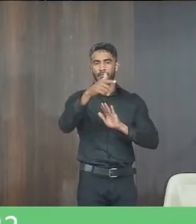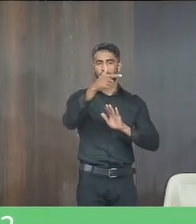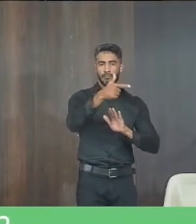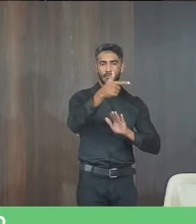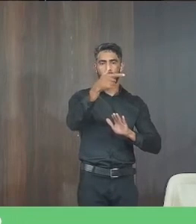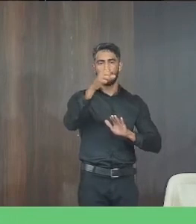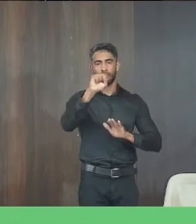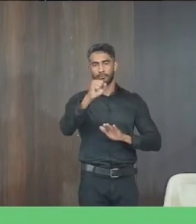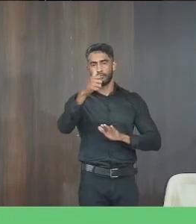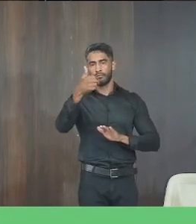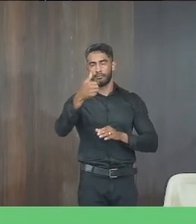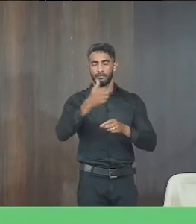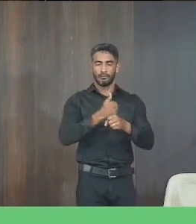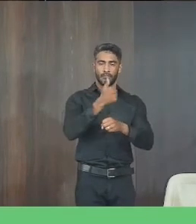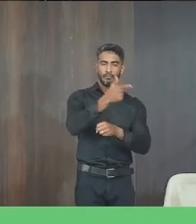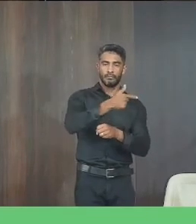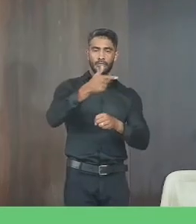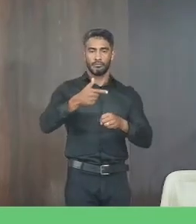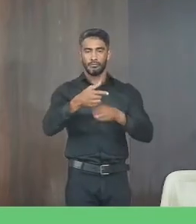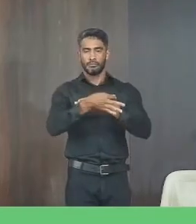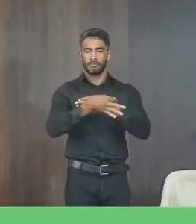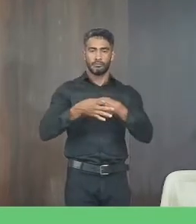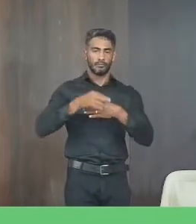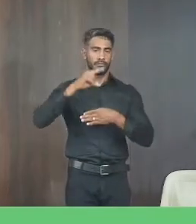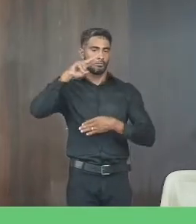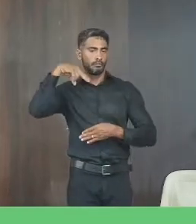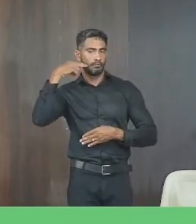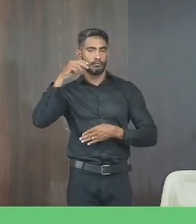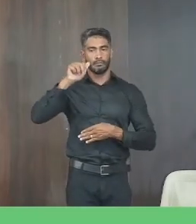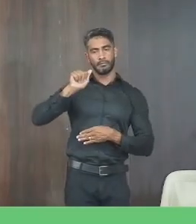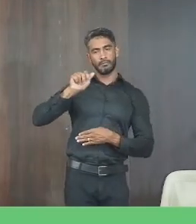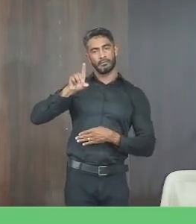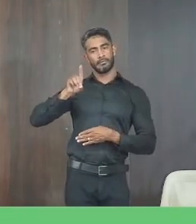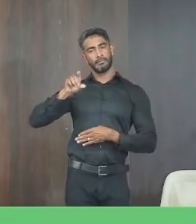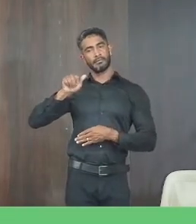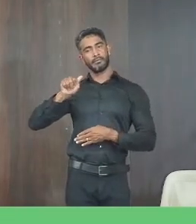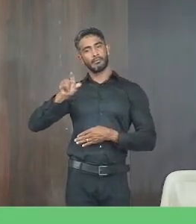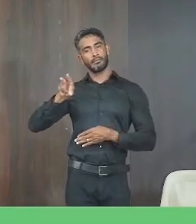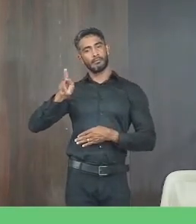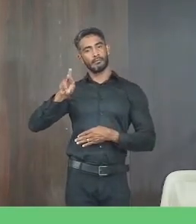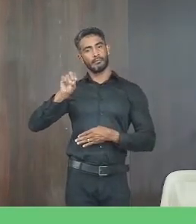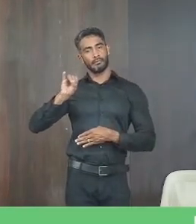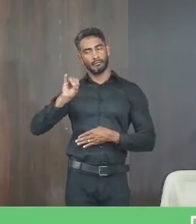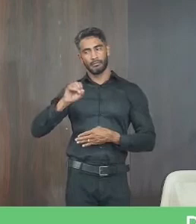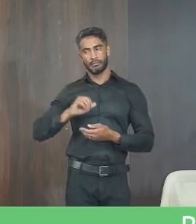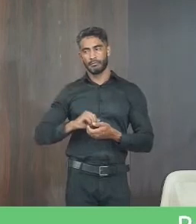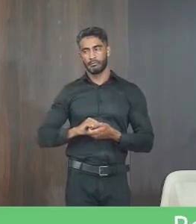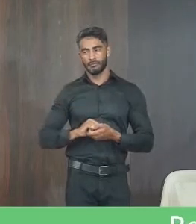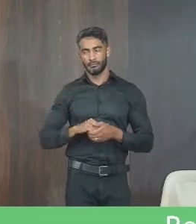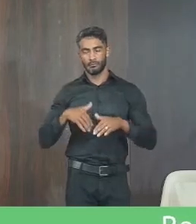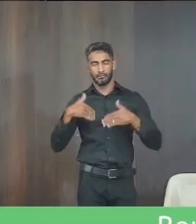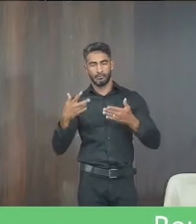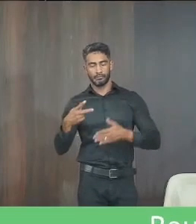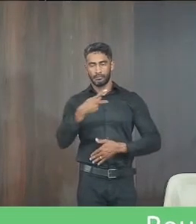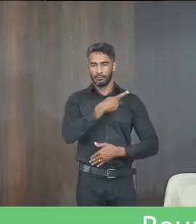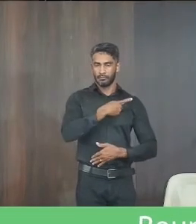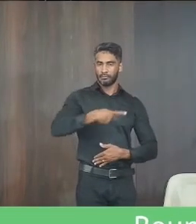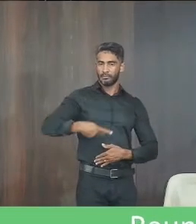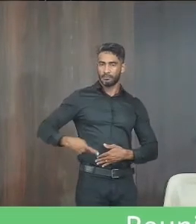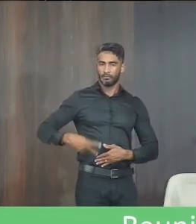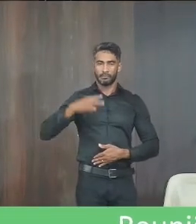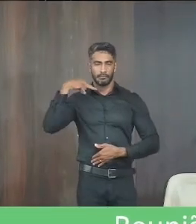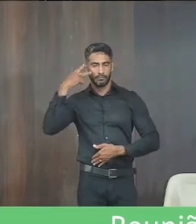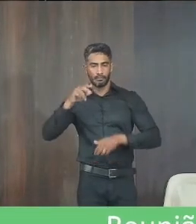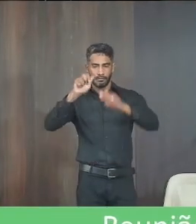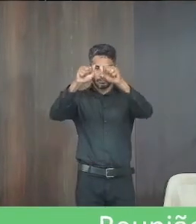281 2022 autoria vereador Adauri Soares Cordeiro santíssimo senhor presidente o